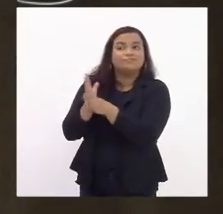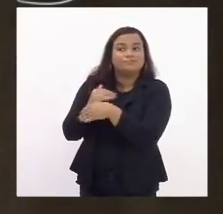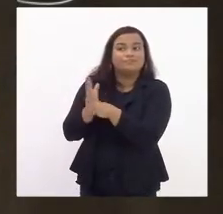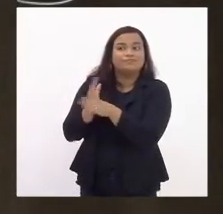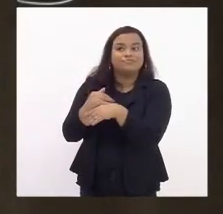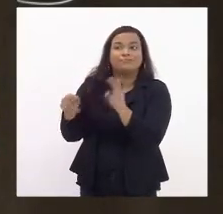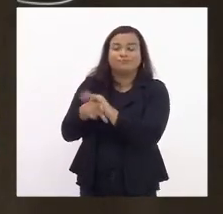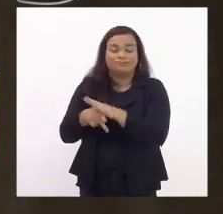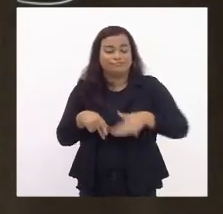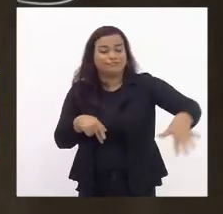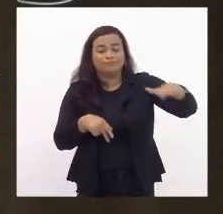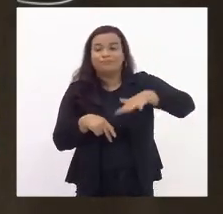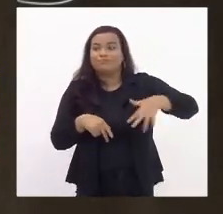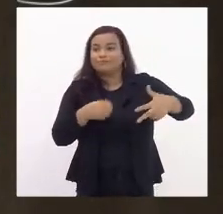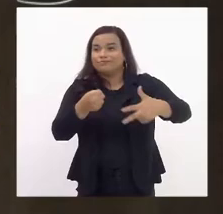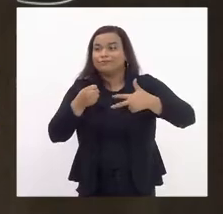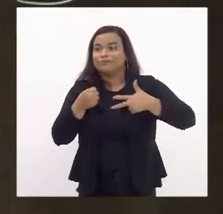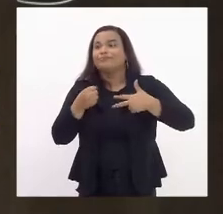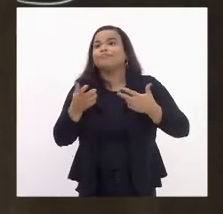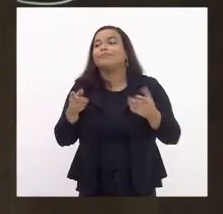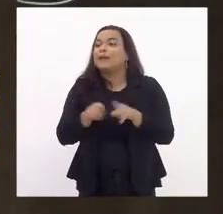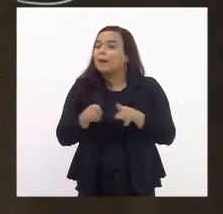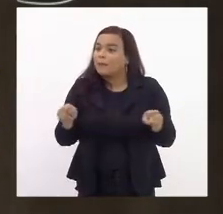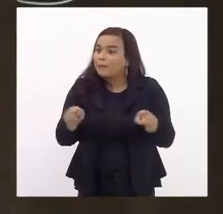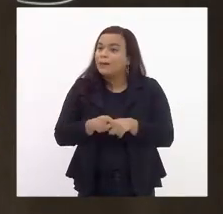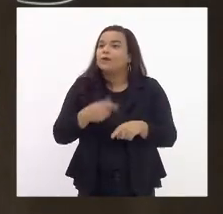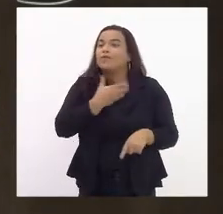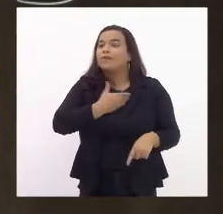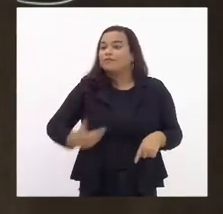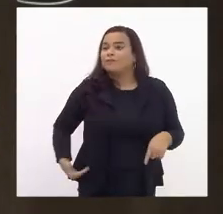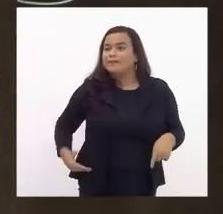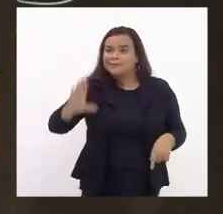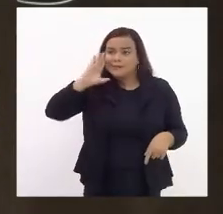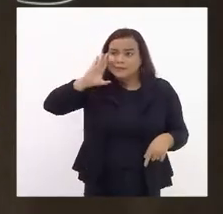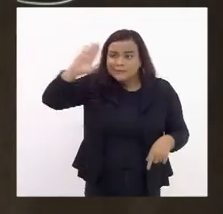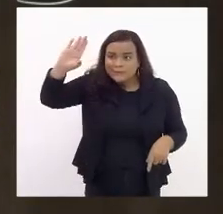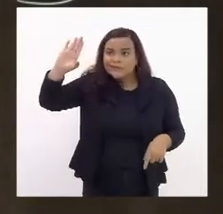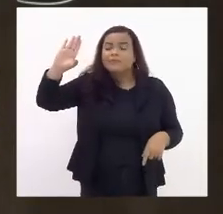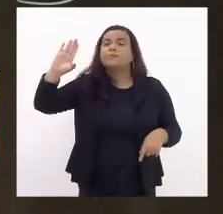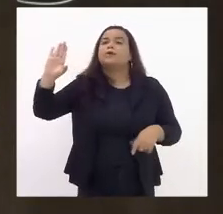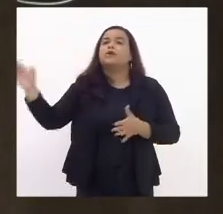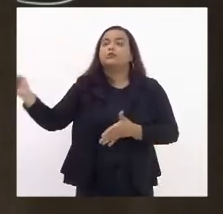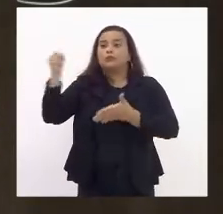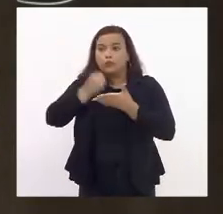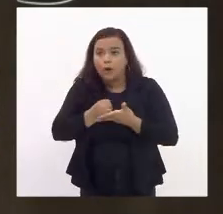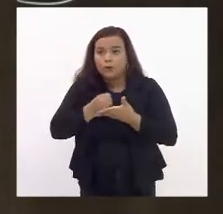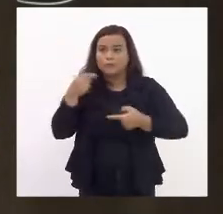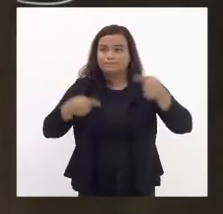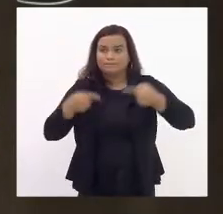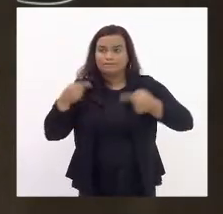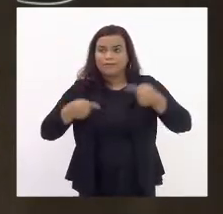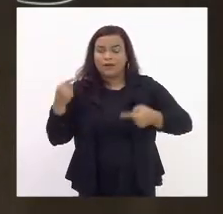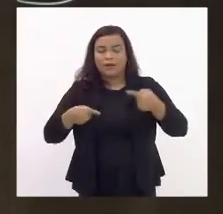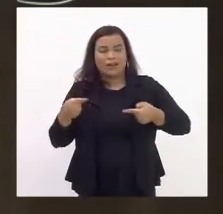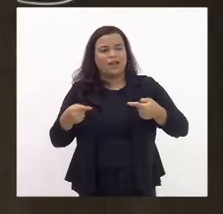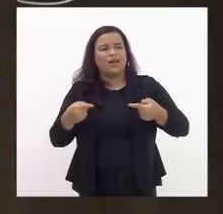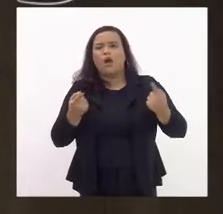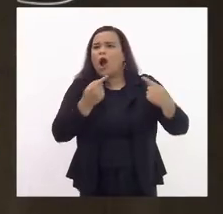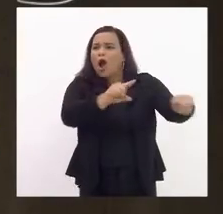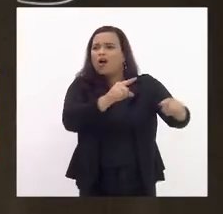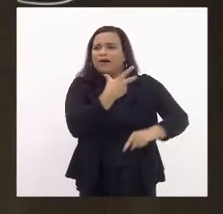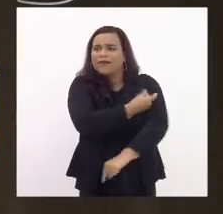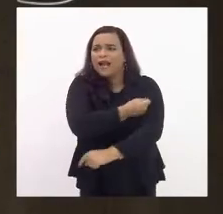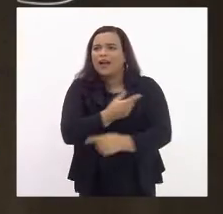poder público, em especial dos governos que trouxeram o debate anti-vacina, anti-ciência,